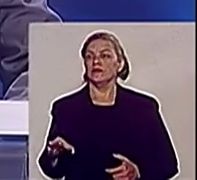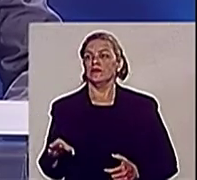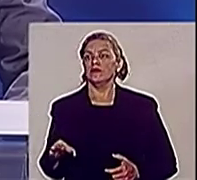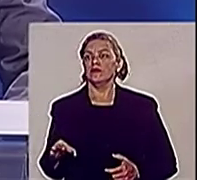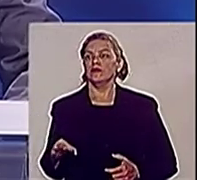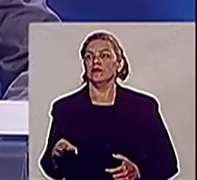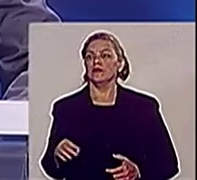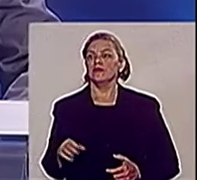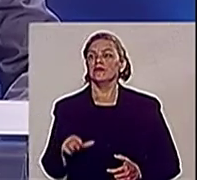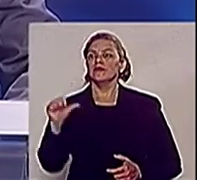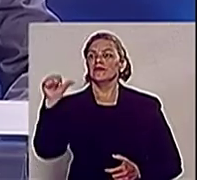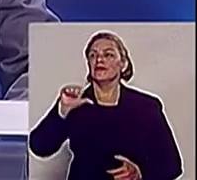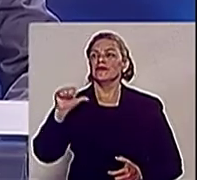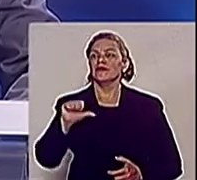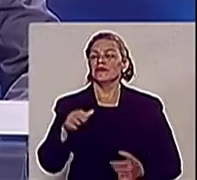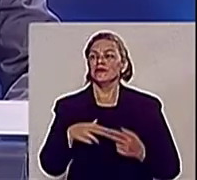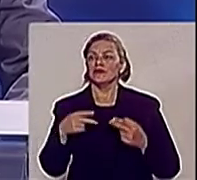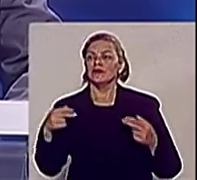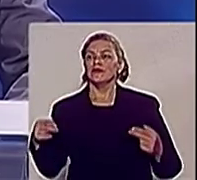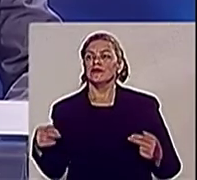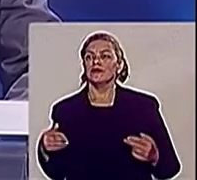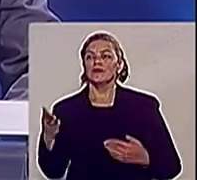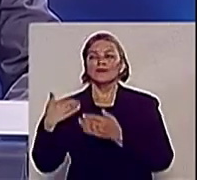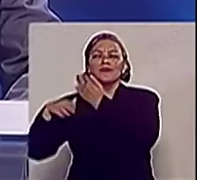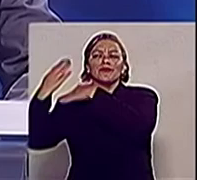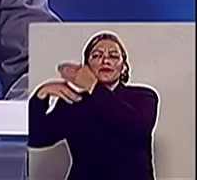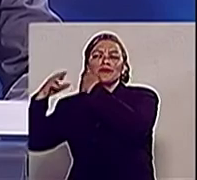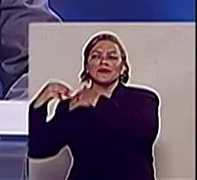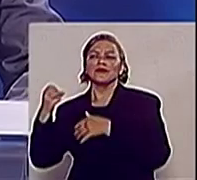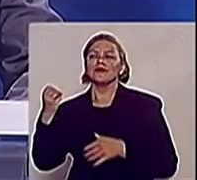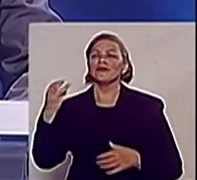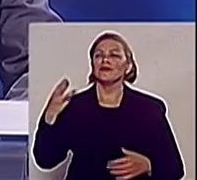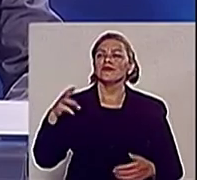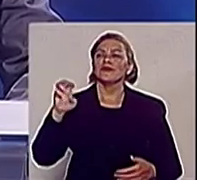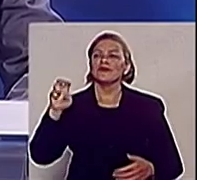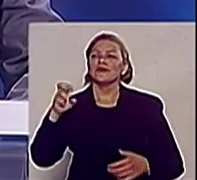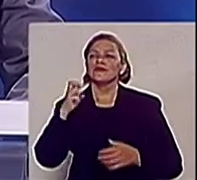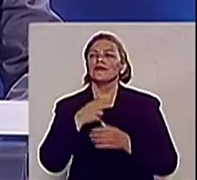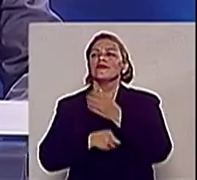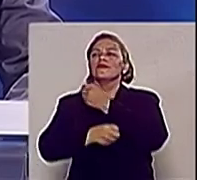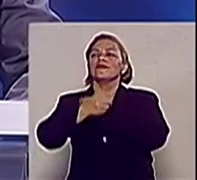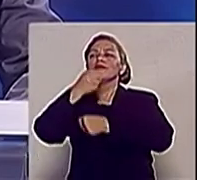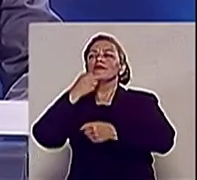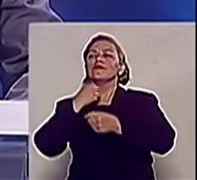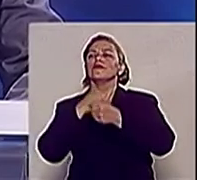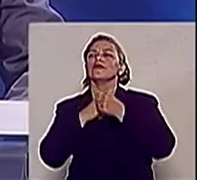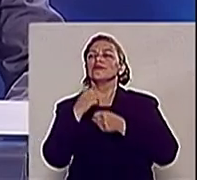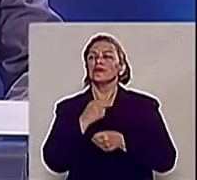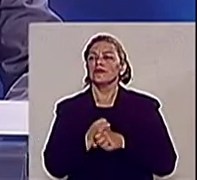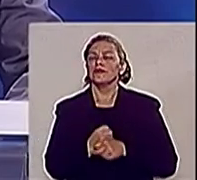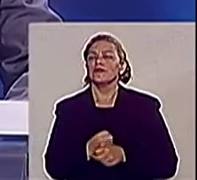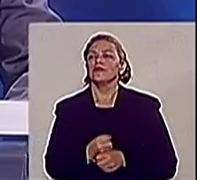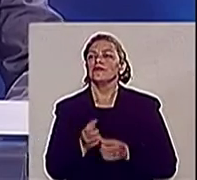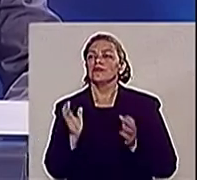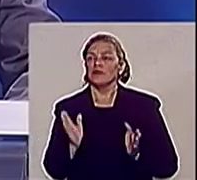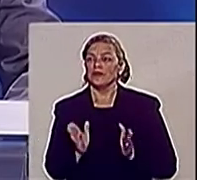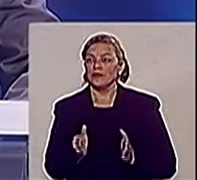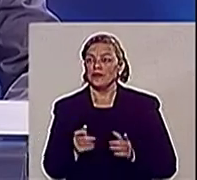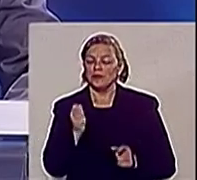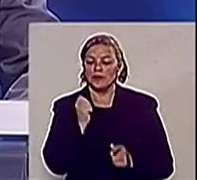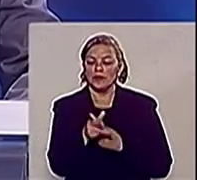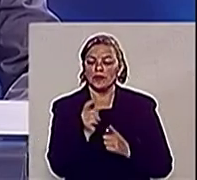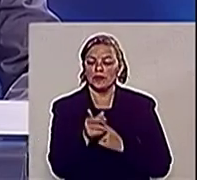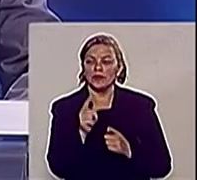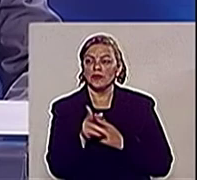Agora, a pior coisa que está acontecendo há 35 anos, nessa cidade, que a prefeitura não atrasava aluguéis. Hoje ela chega a atrasar há 4